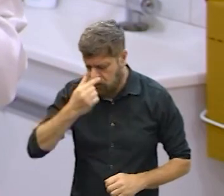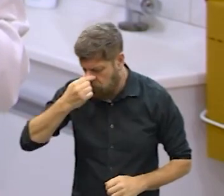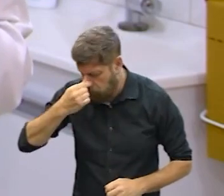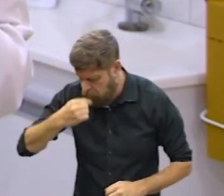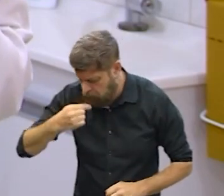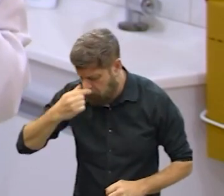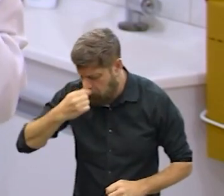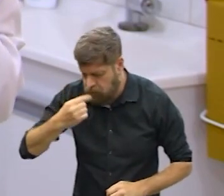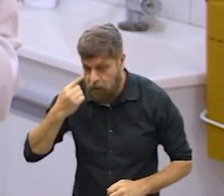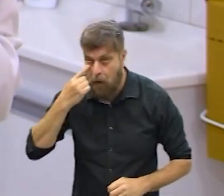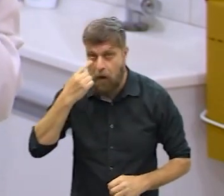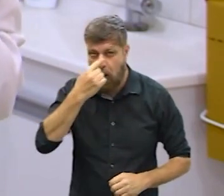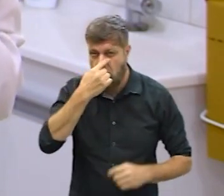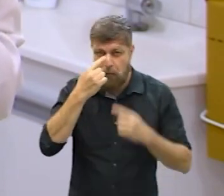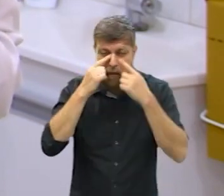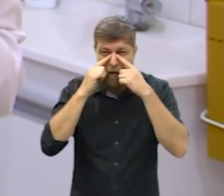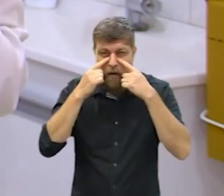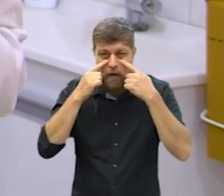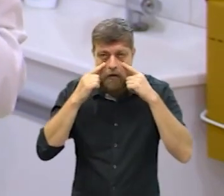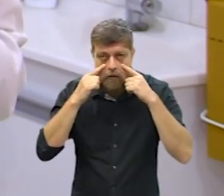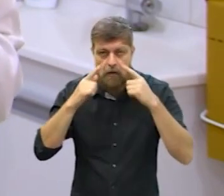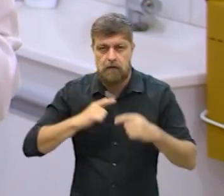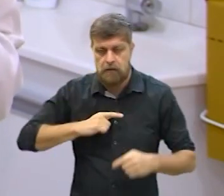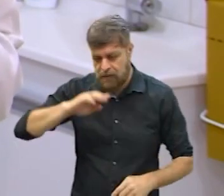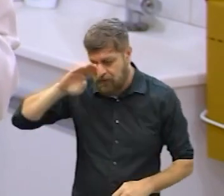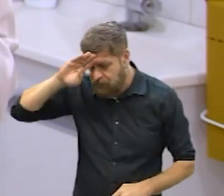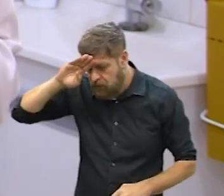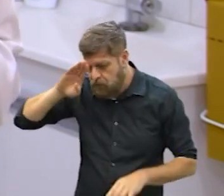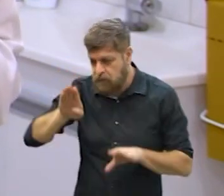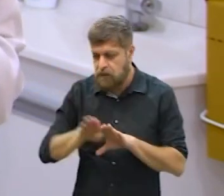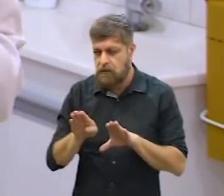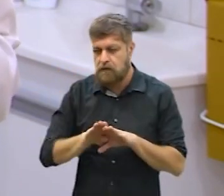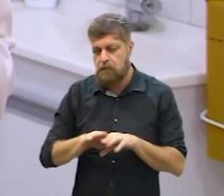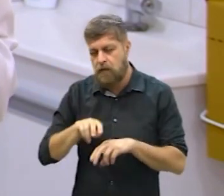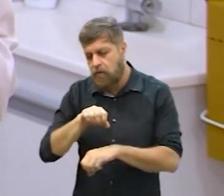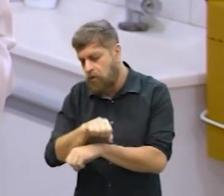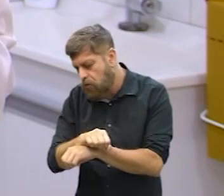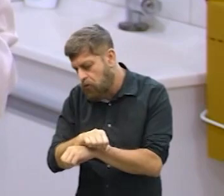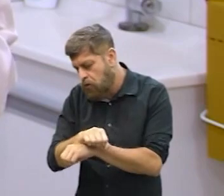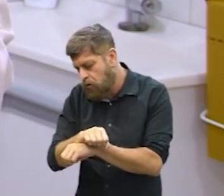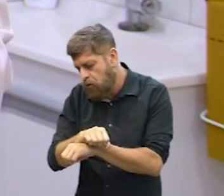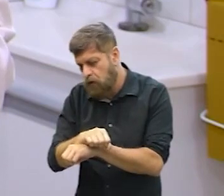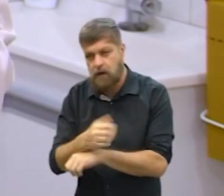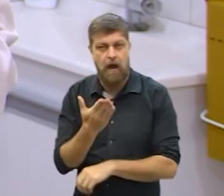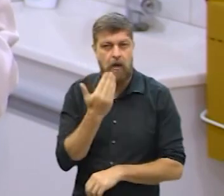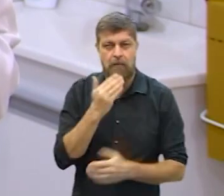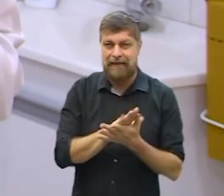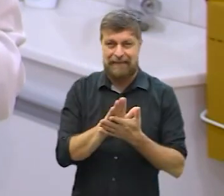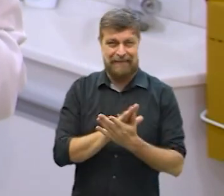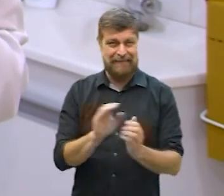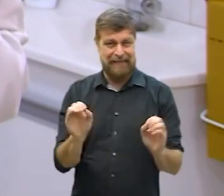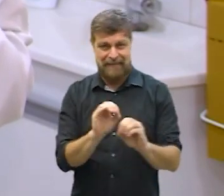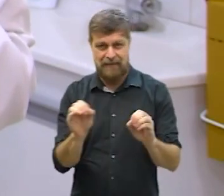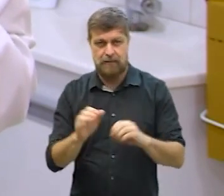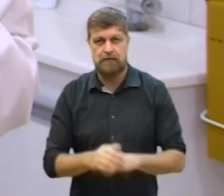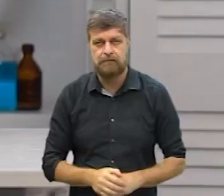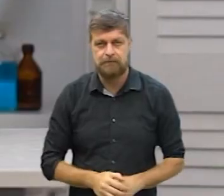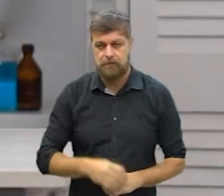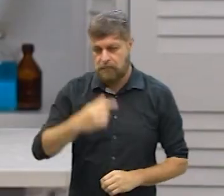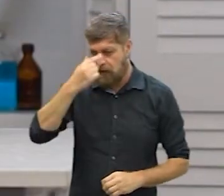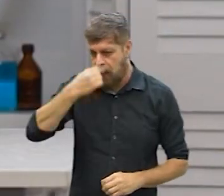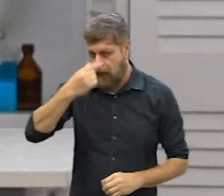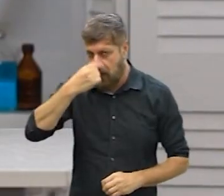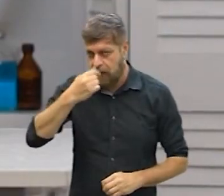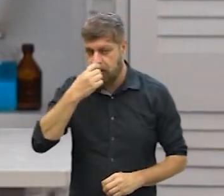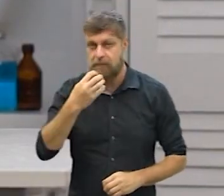tosse, secreção nasal, ocular. Muitas vezes eles têm febre e apatia, então fica mais triste, não quer se alimentar direito.